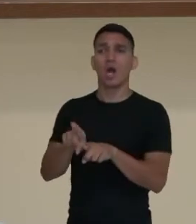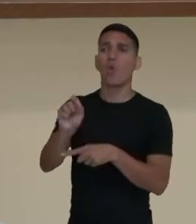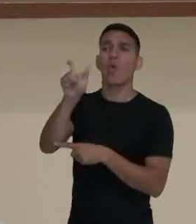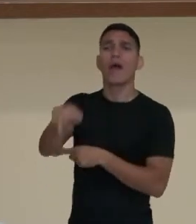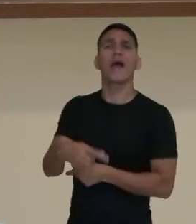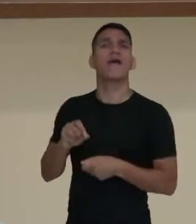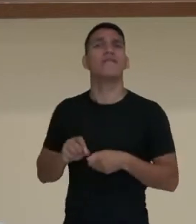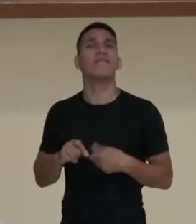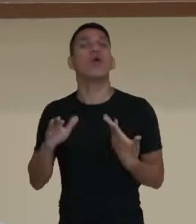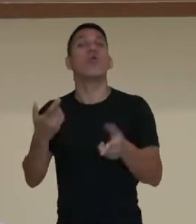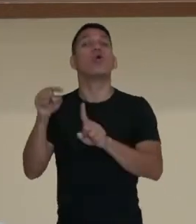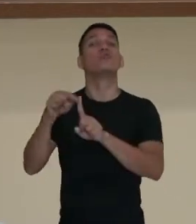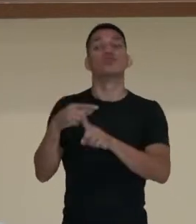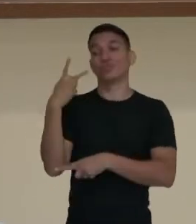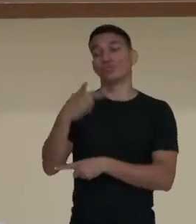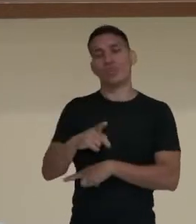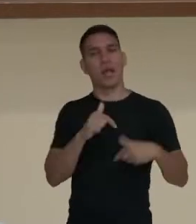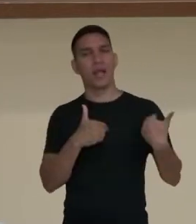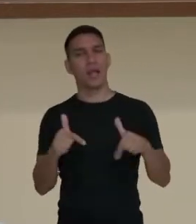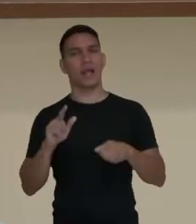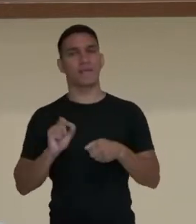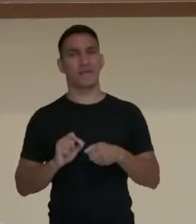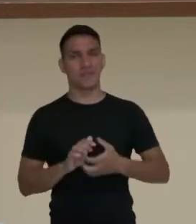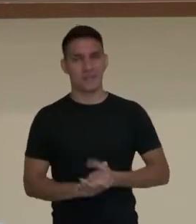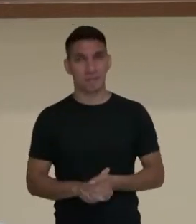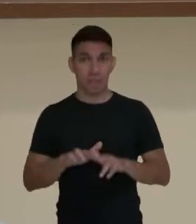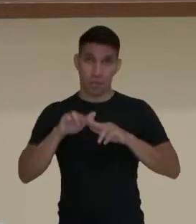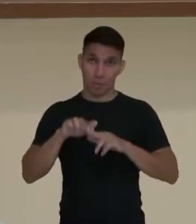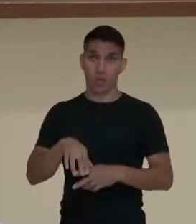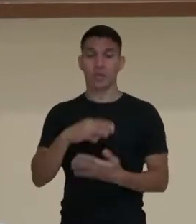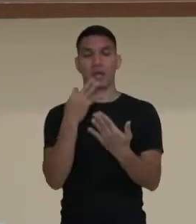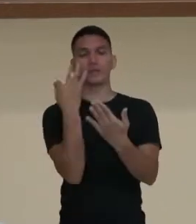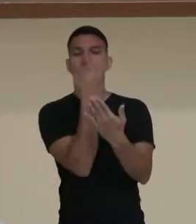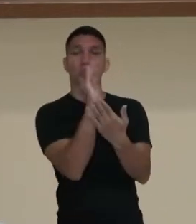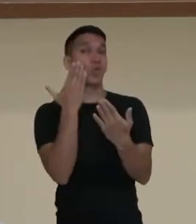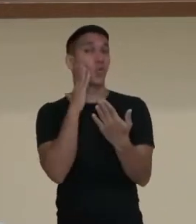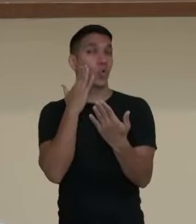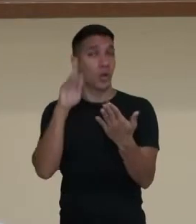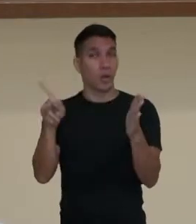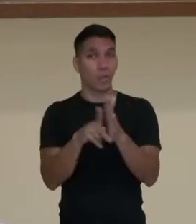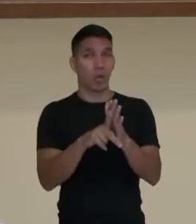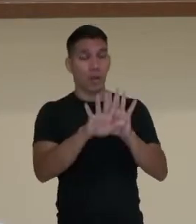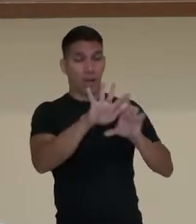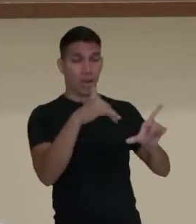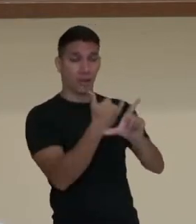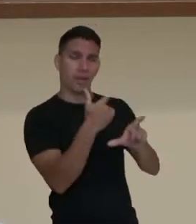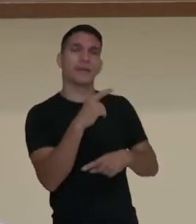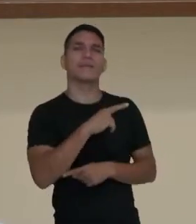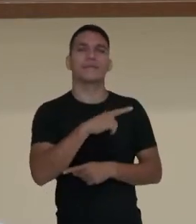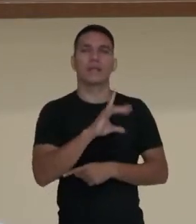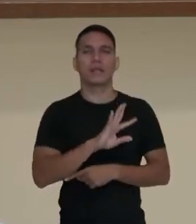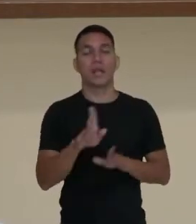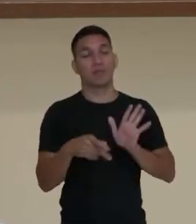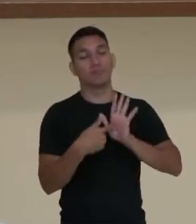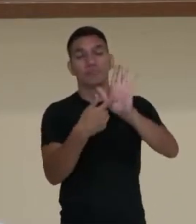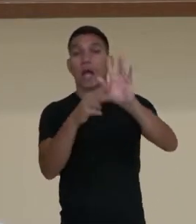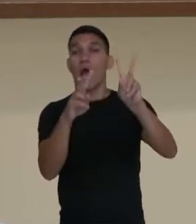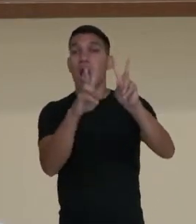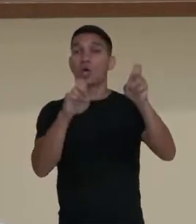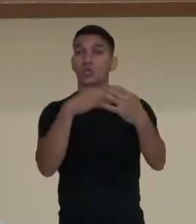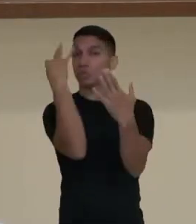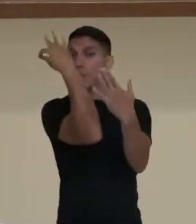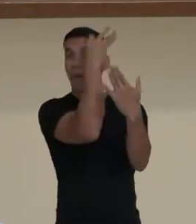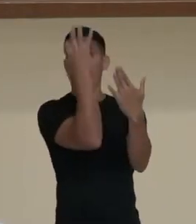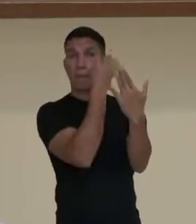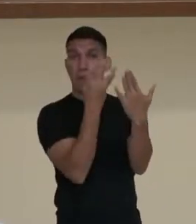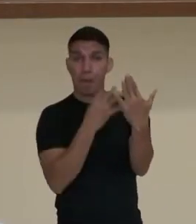faz, qual é o tipo de trabalho que ela executa. Então a Bianca Andrade é uma youtuber, tem um canal de maquiagem, um canal